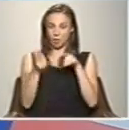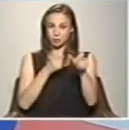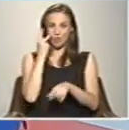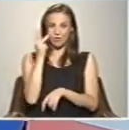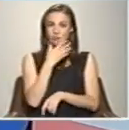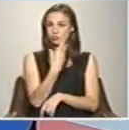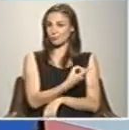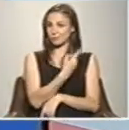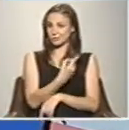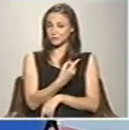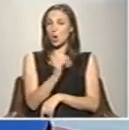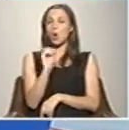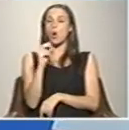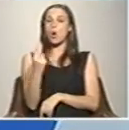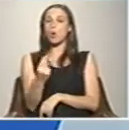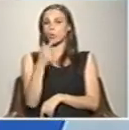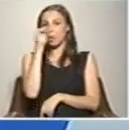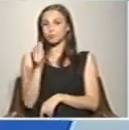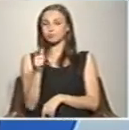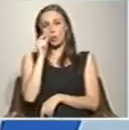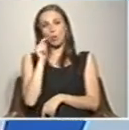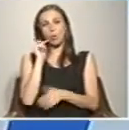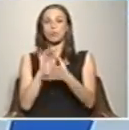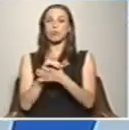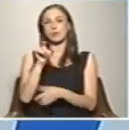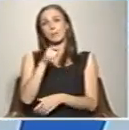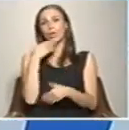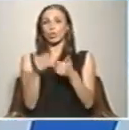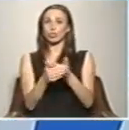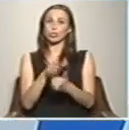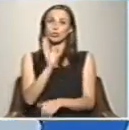sós ou com um cônjuge também igualmente idoso.